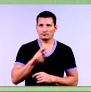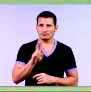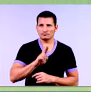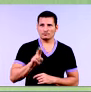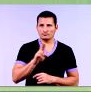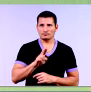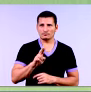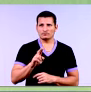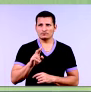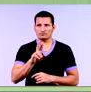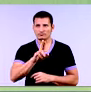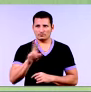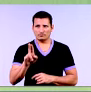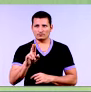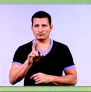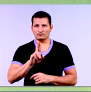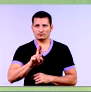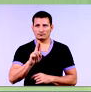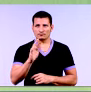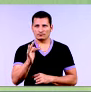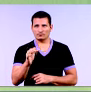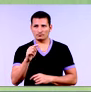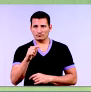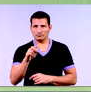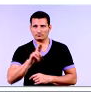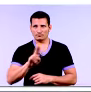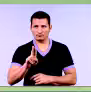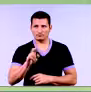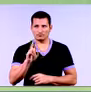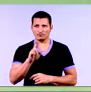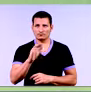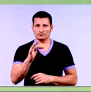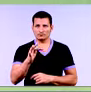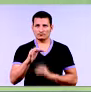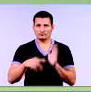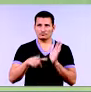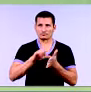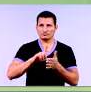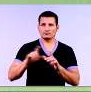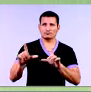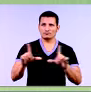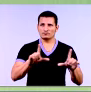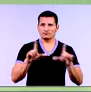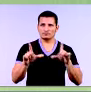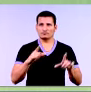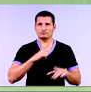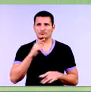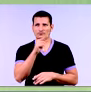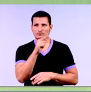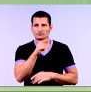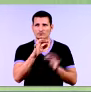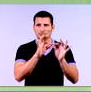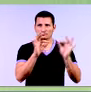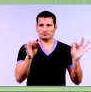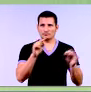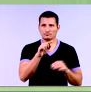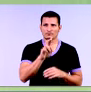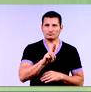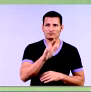o nome UF. Este nome UF, no slide anterior, ele está aqui, ó, UF.